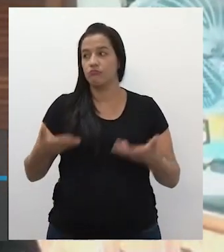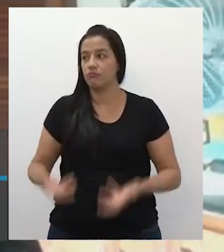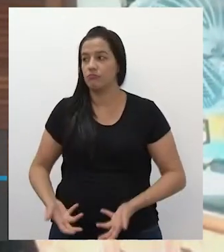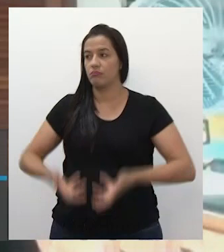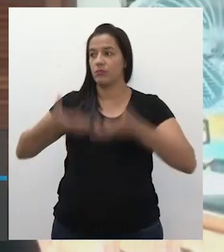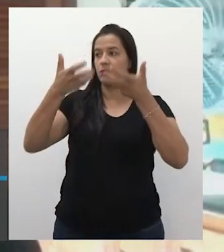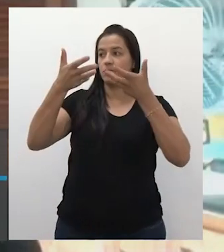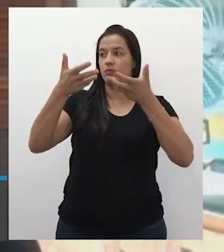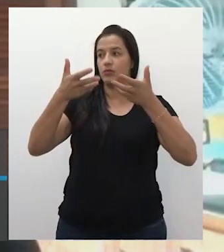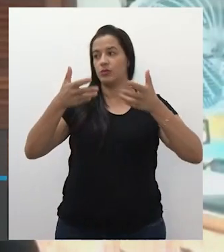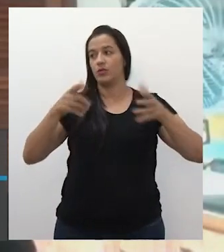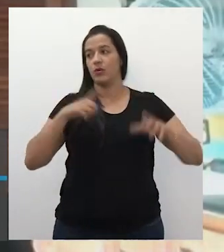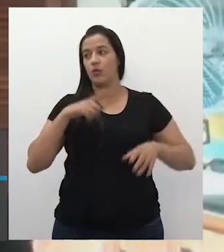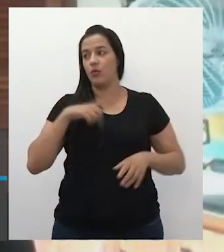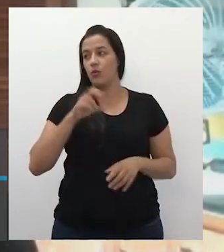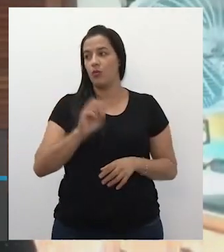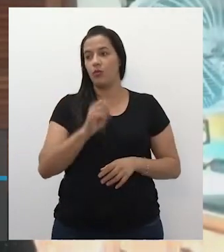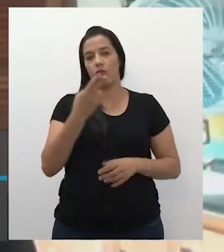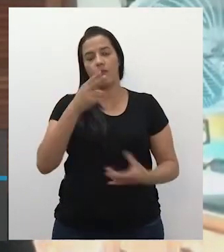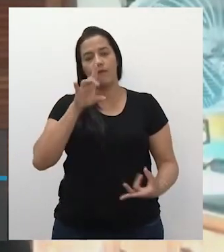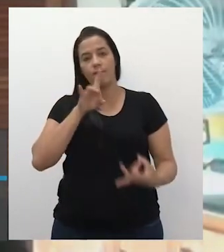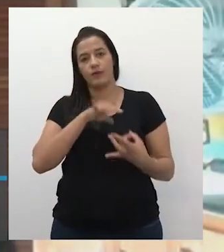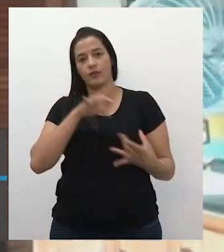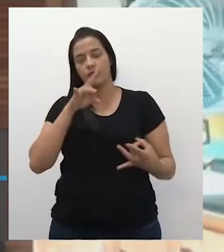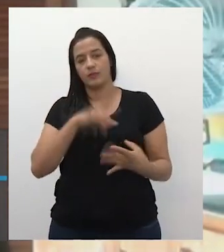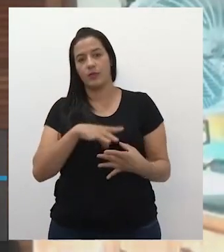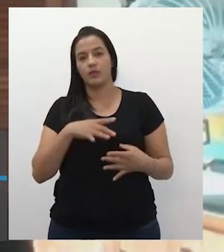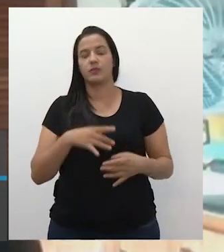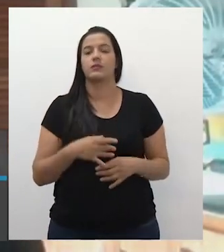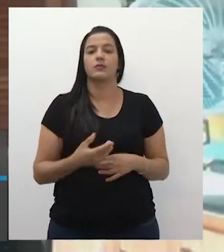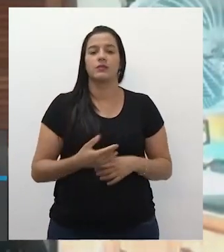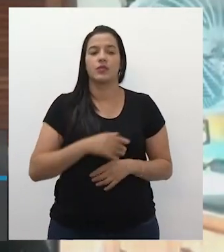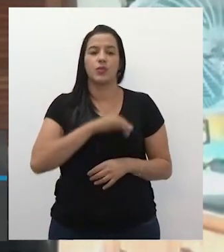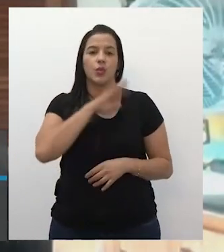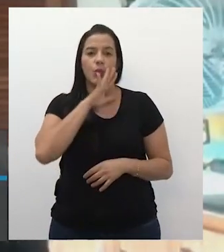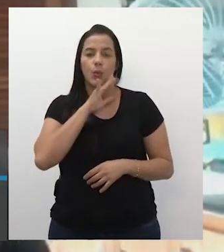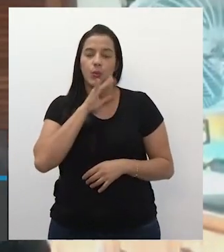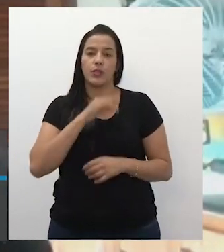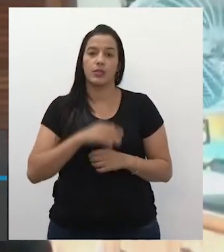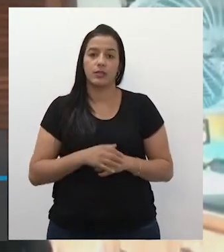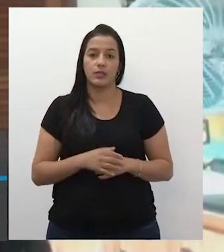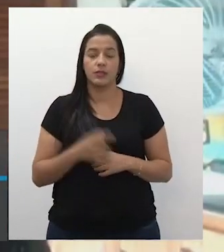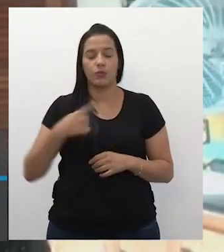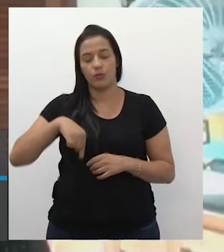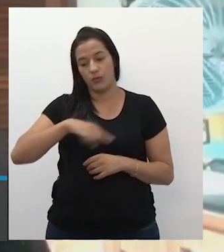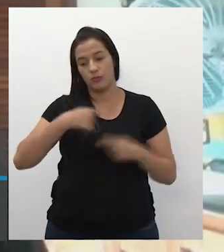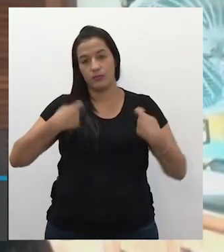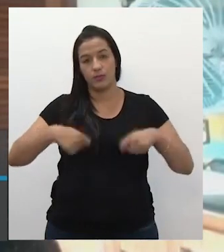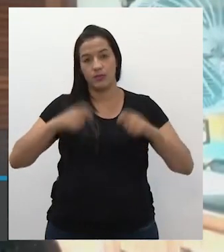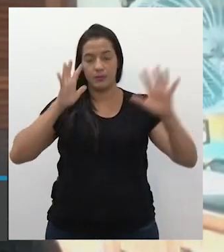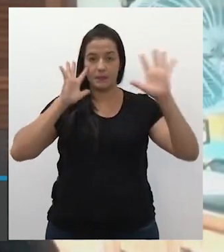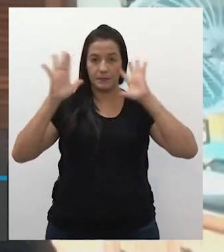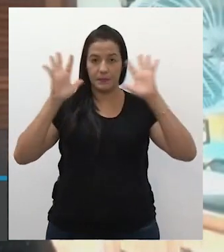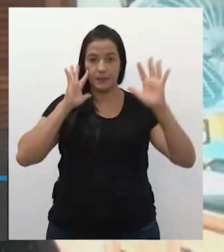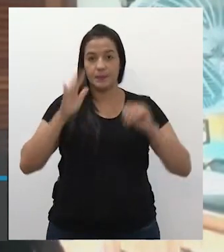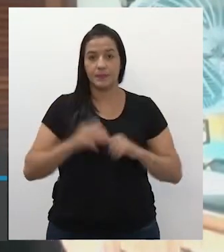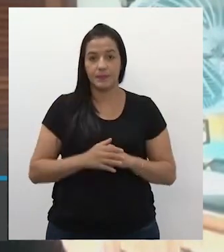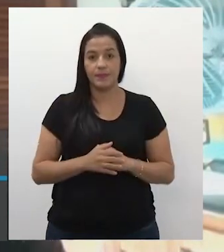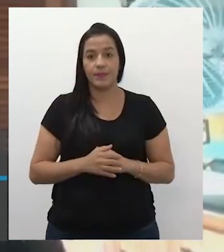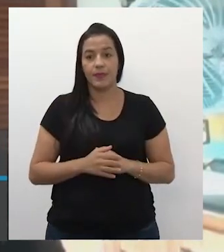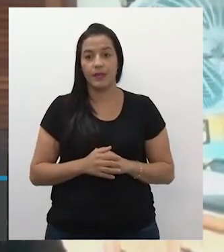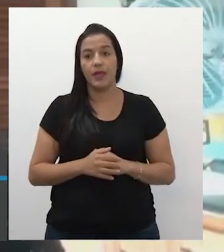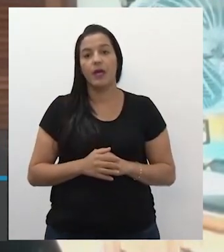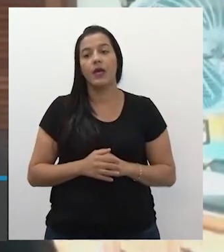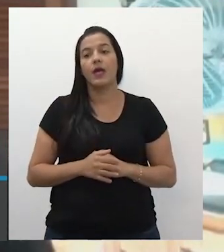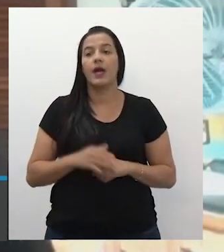traz feedbacks ofensivos, né? Então, assim, é algo que a gente precisa pensar, né, colegas? Muitas vezes a gente tem